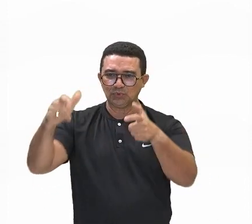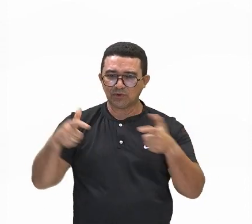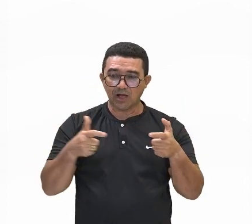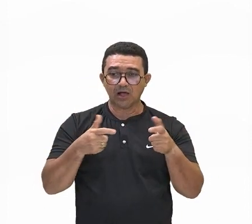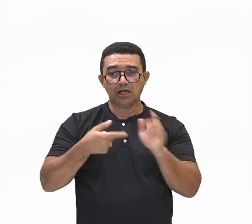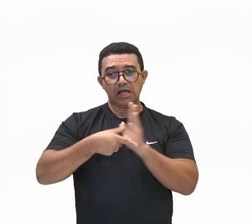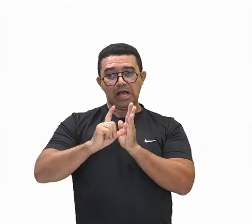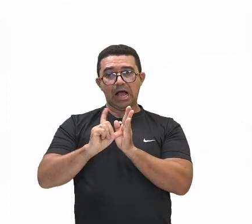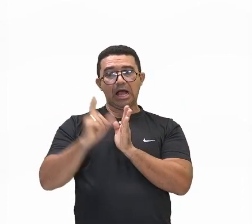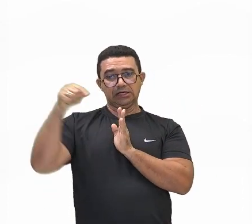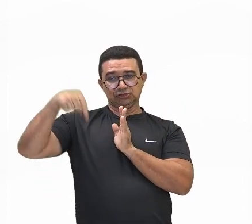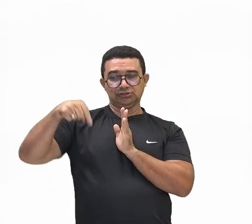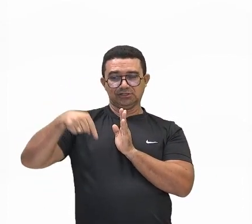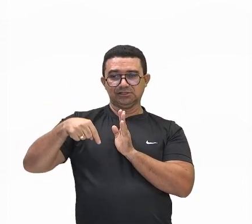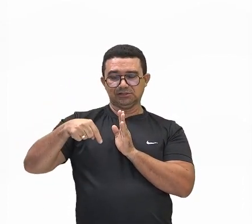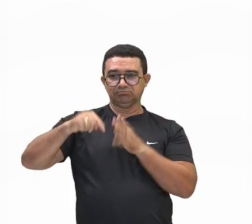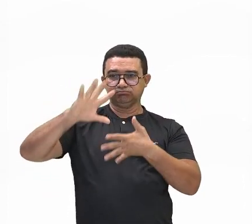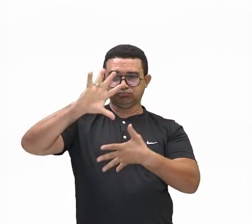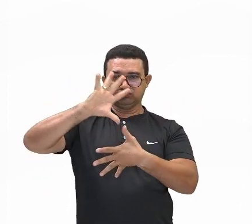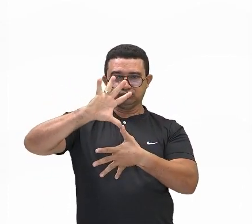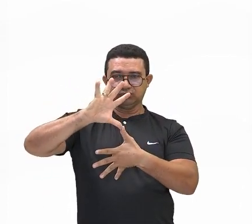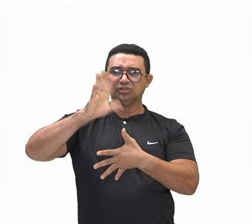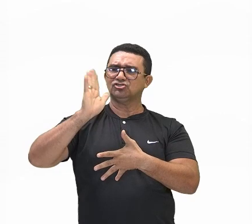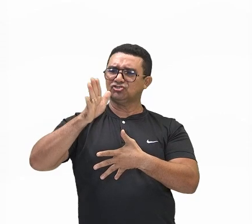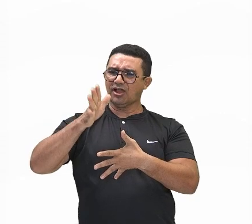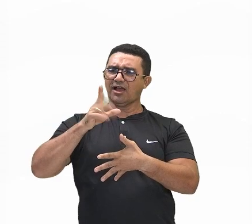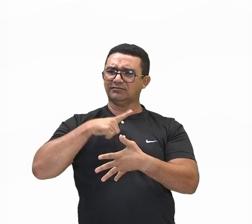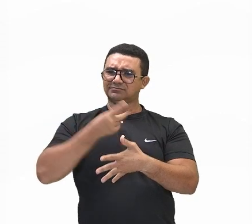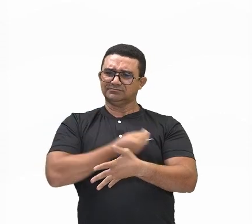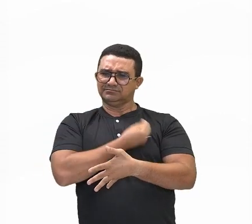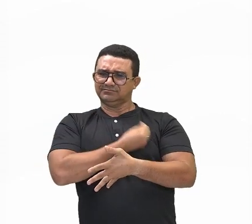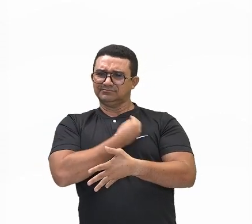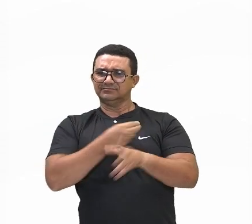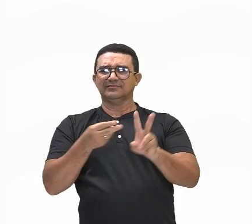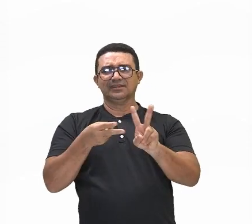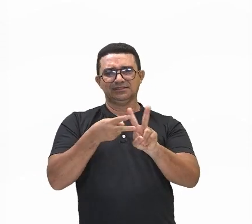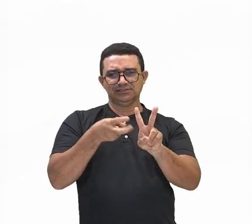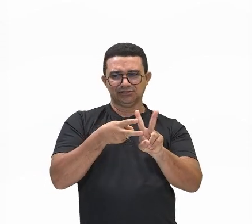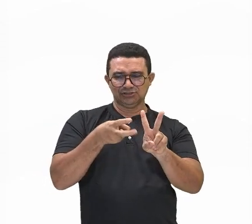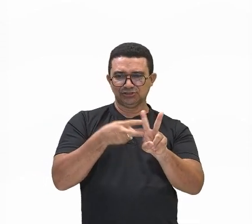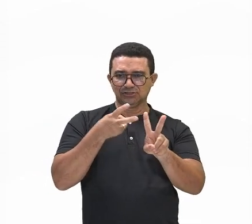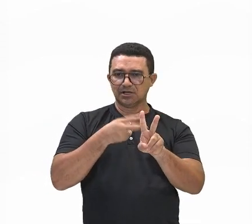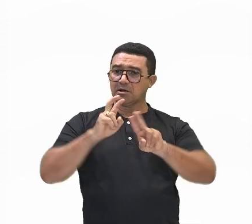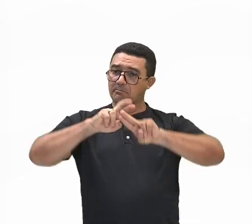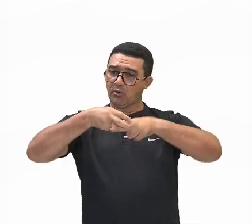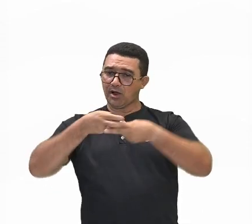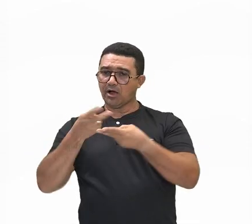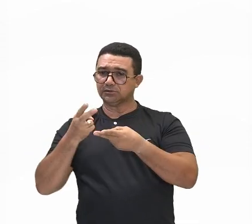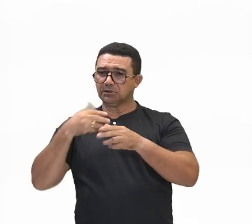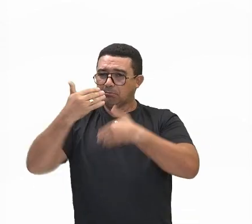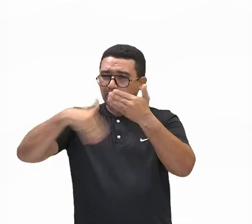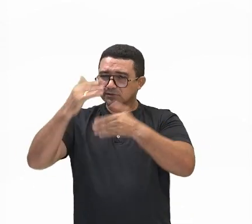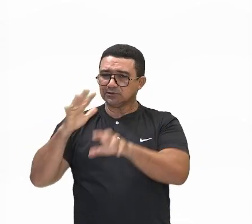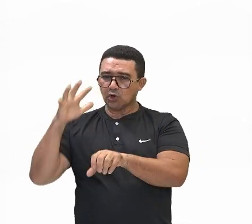indígenas no continente americano, acabou chegando, vindo através do processo de colonização, outros povos, né, que acabou